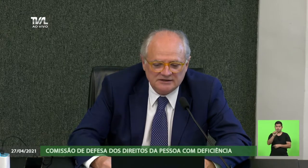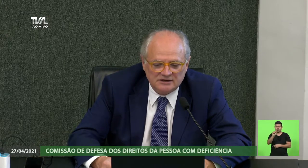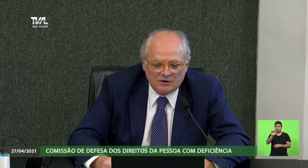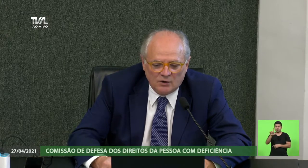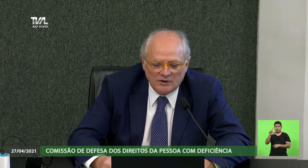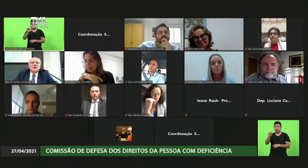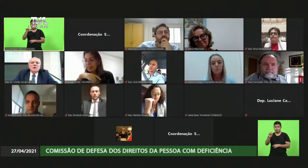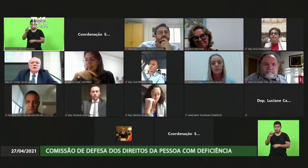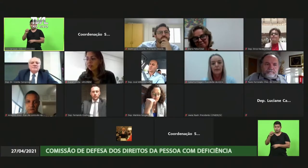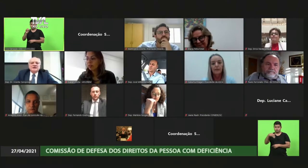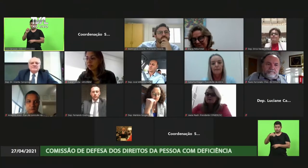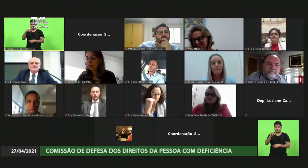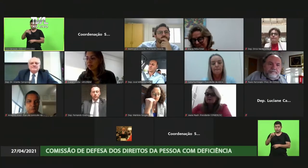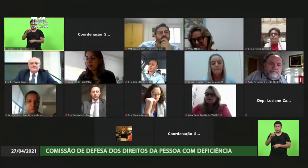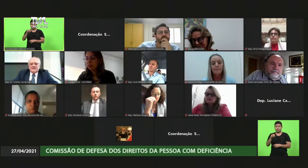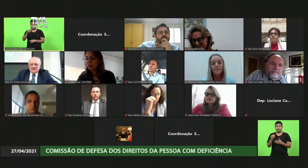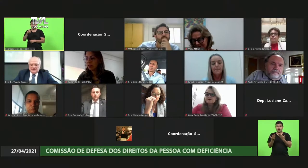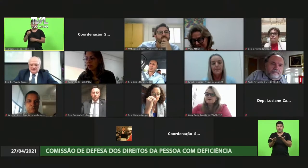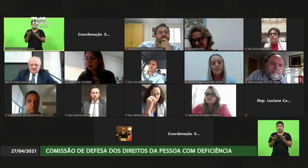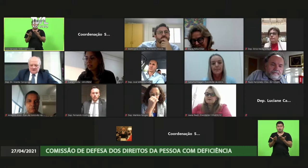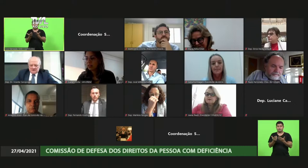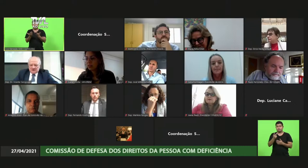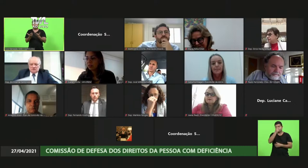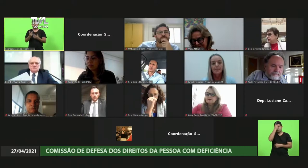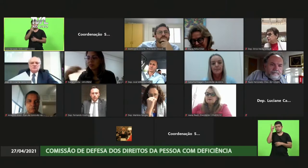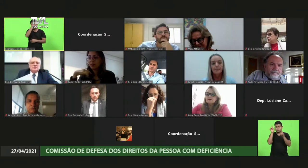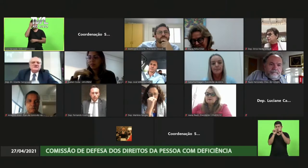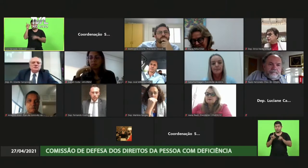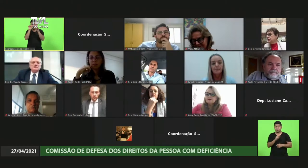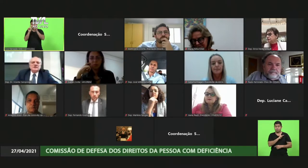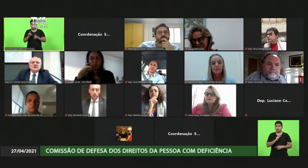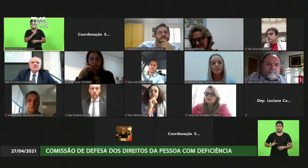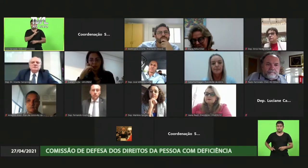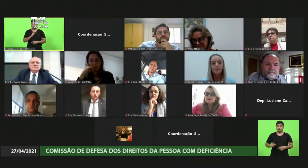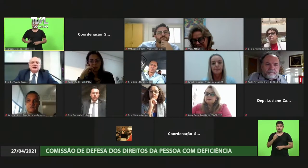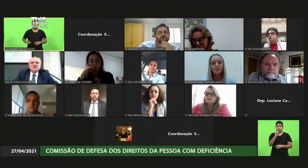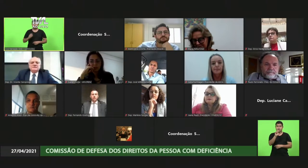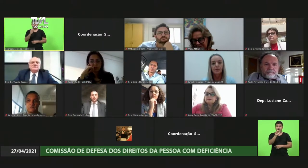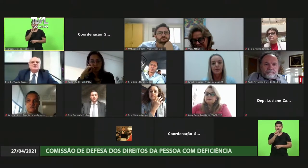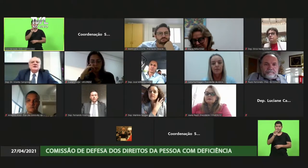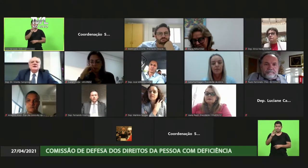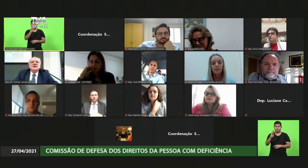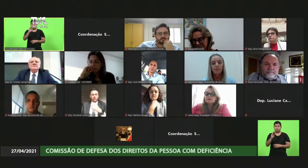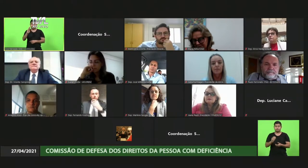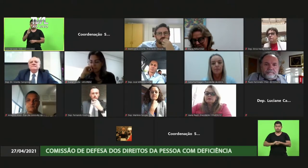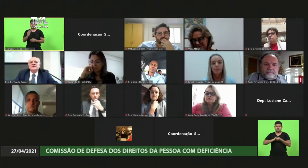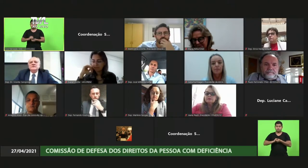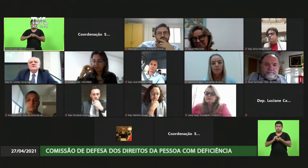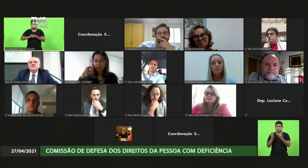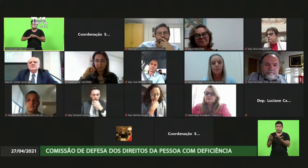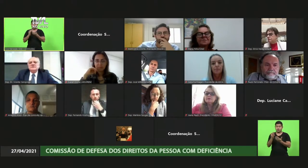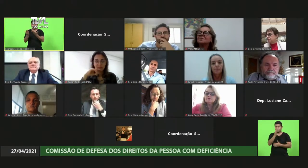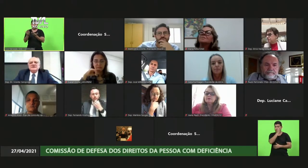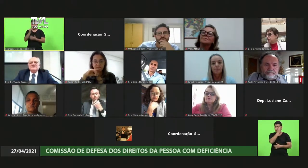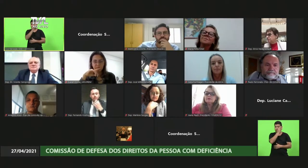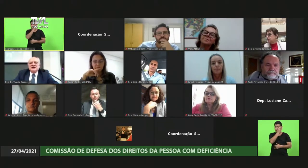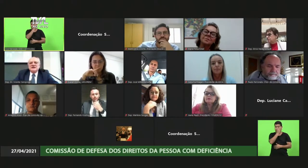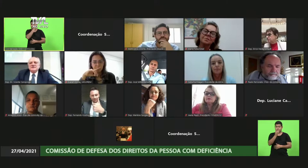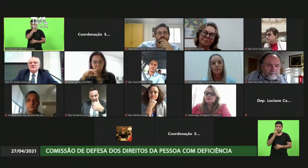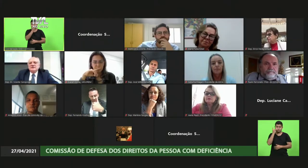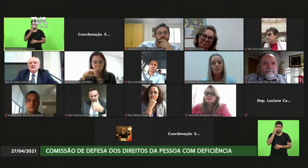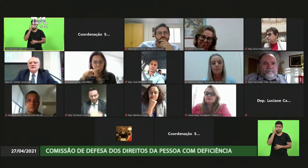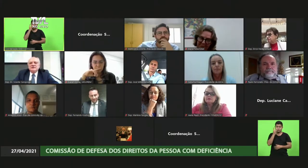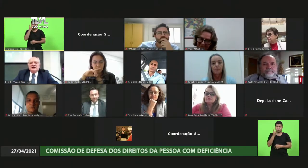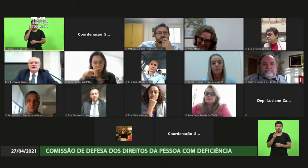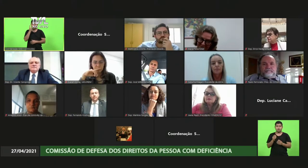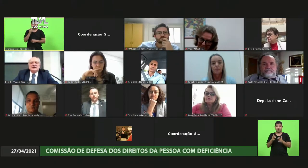da OAB. Então, saúdo também o deputado Fernando Krellin e demais deputados,